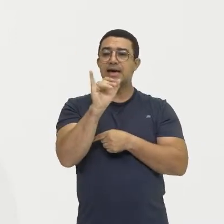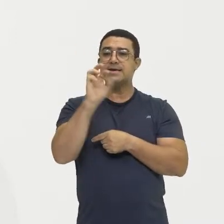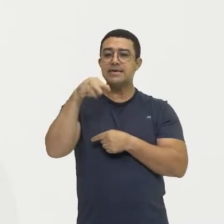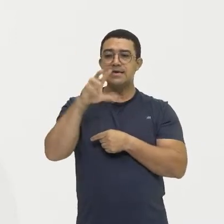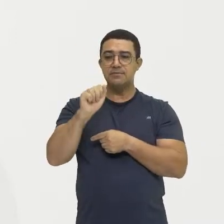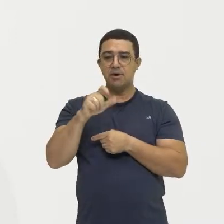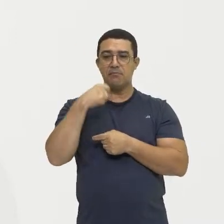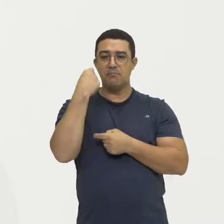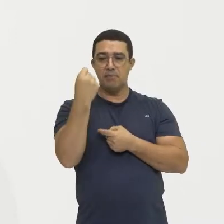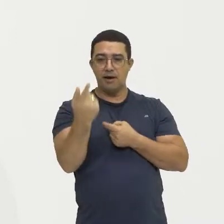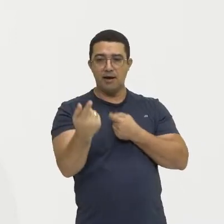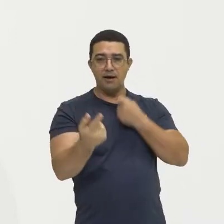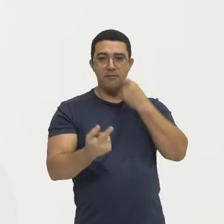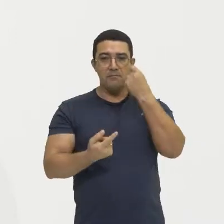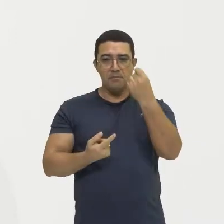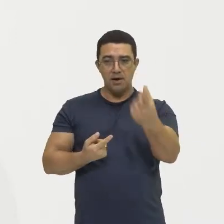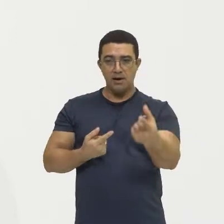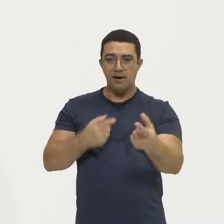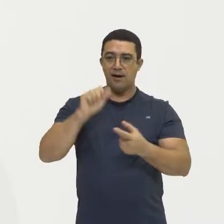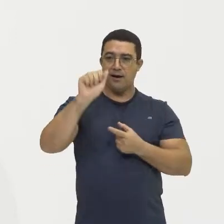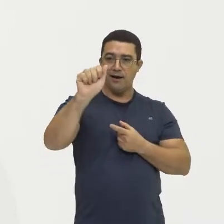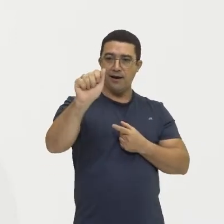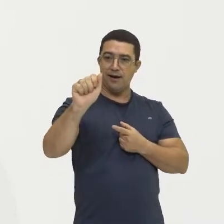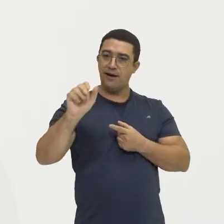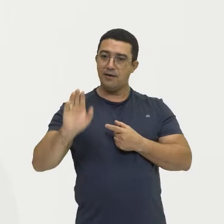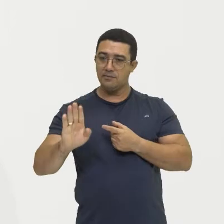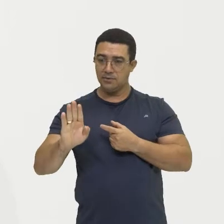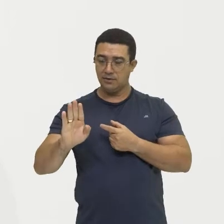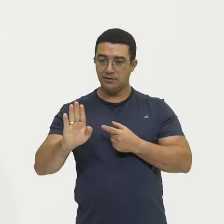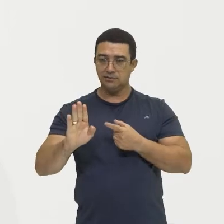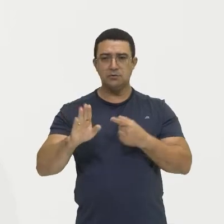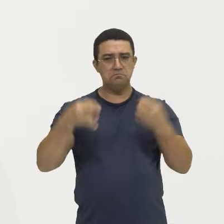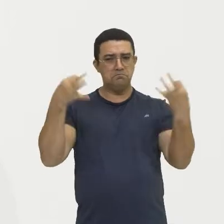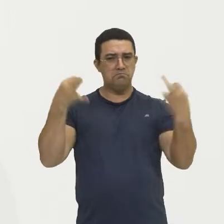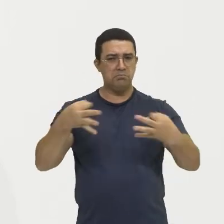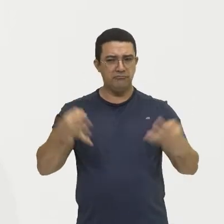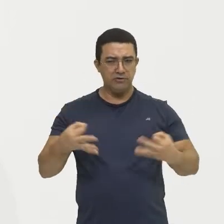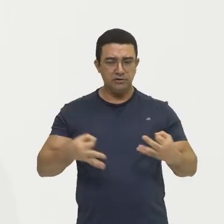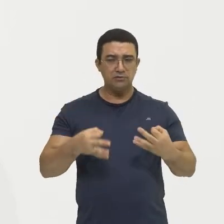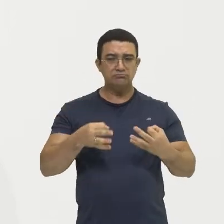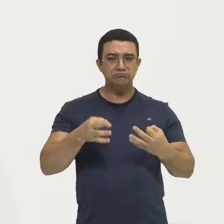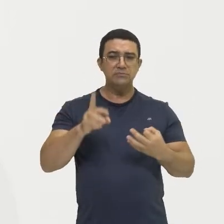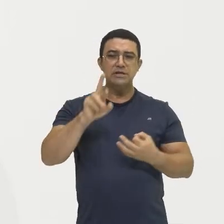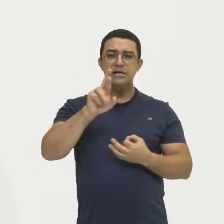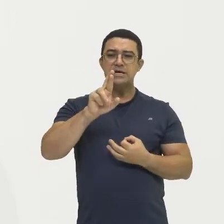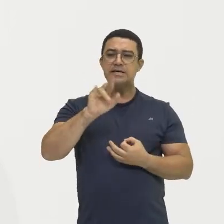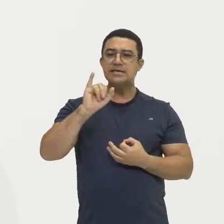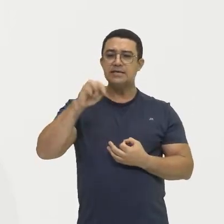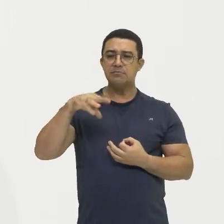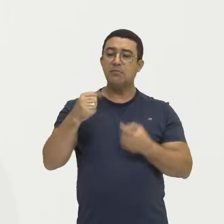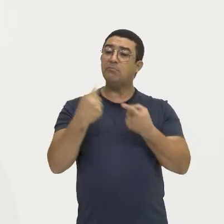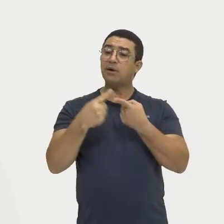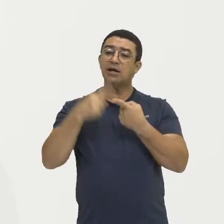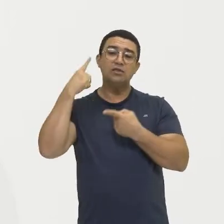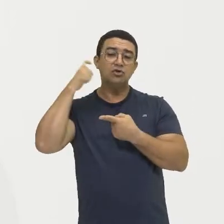sonoridade é exatamente igual, a combinação é exatamente igual, tá? Então, aqui eu tenho a primeira